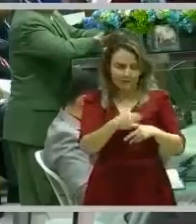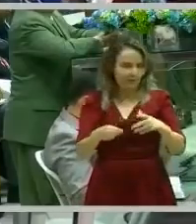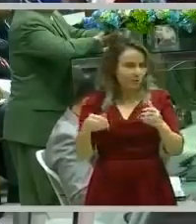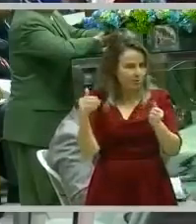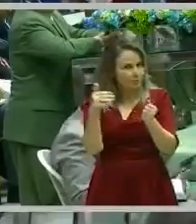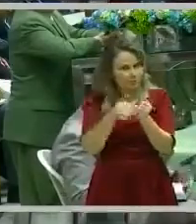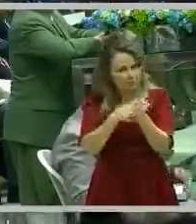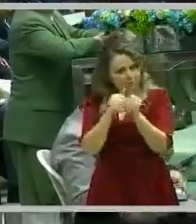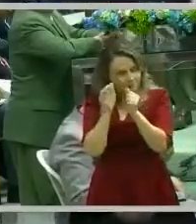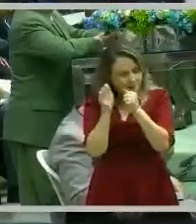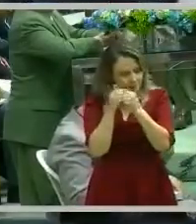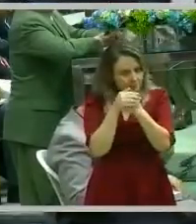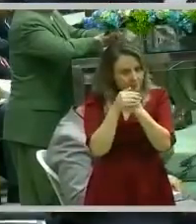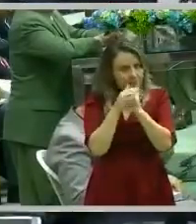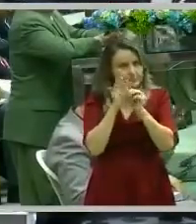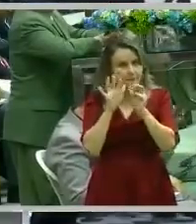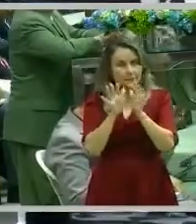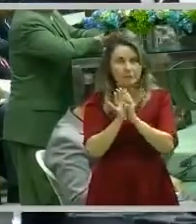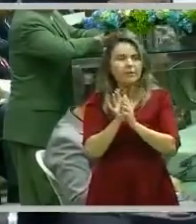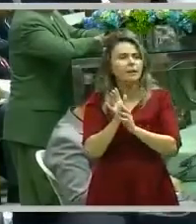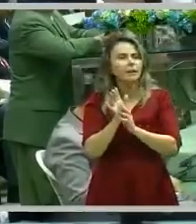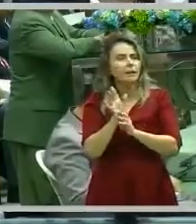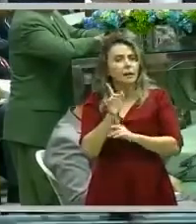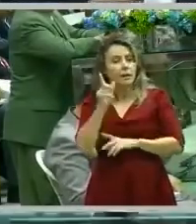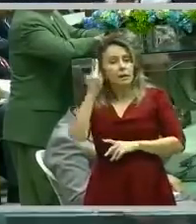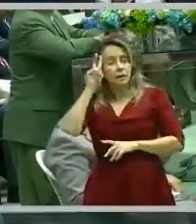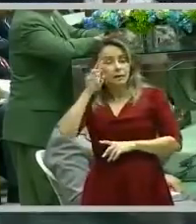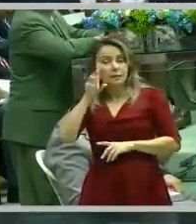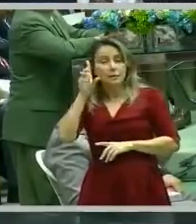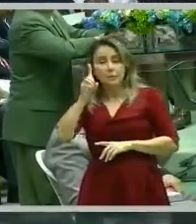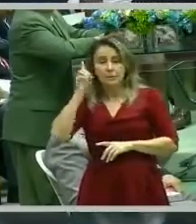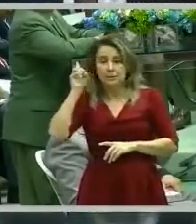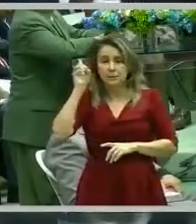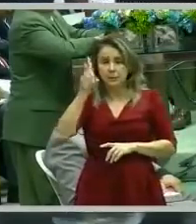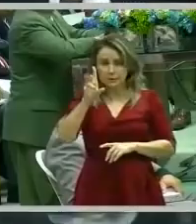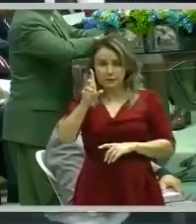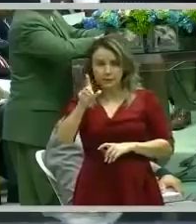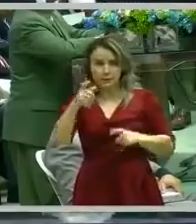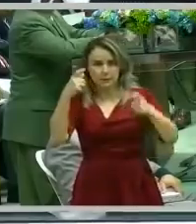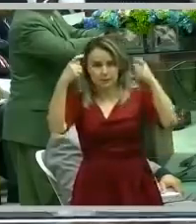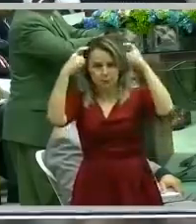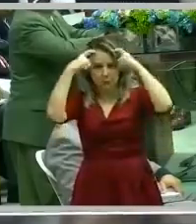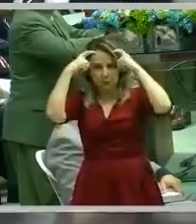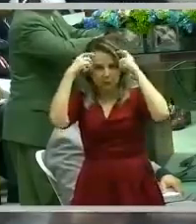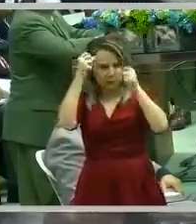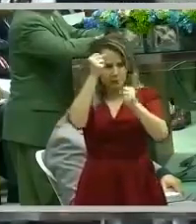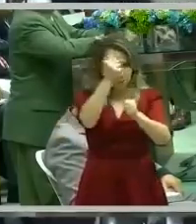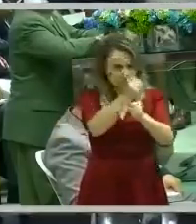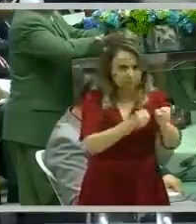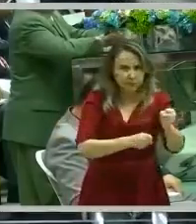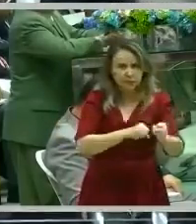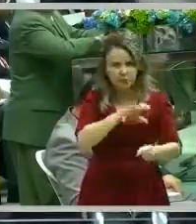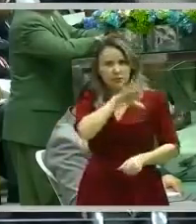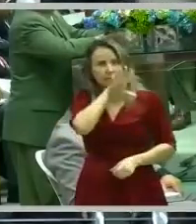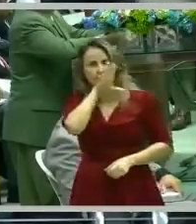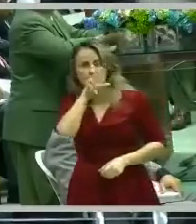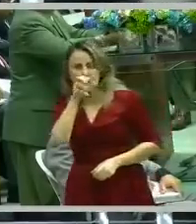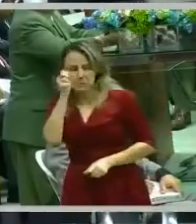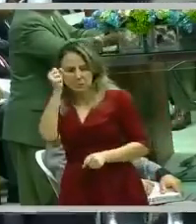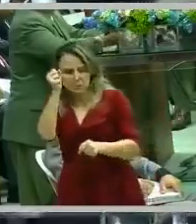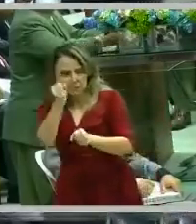Quando Davi matou o urso e o leão, ninguém viu. Não, Deus, ninguém viu. Foi preciso ele contar, foi preciso ele